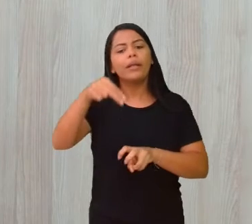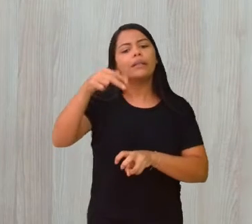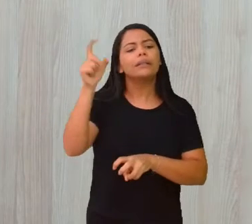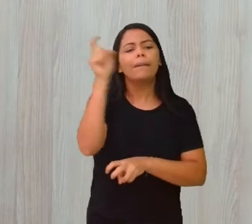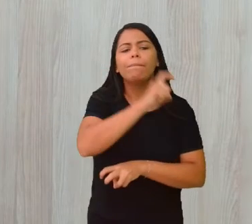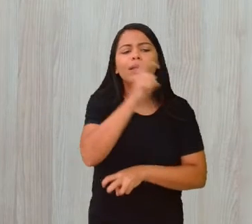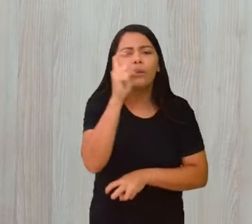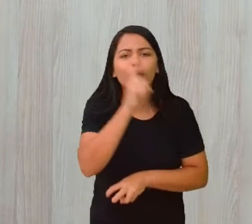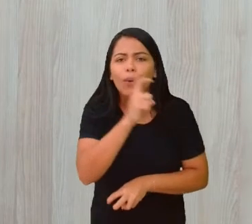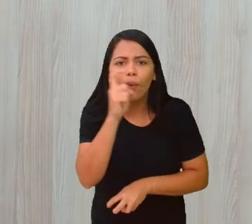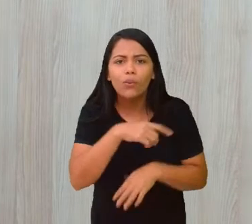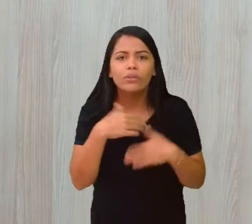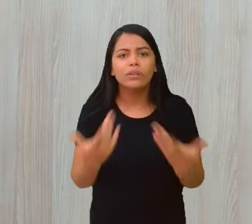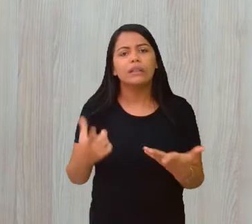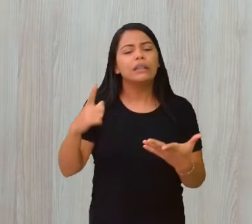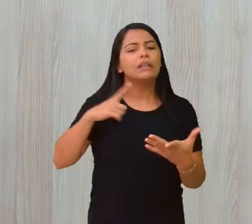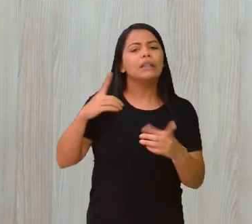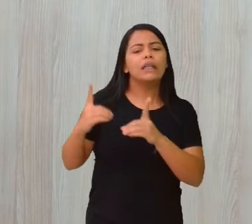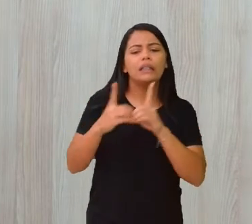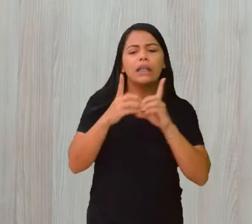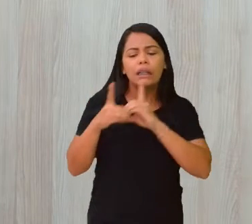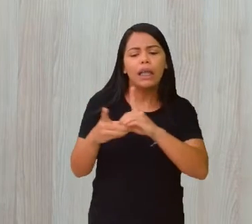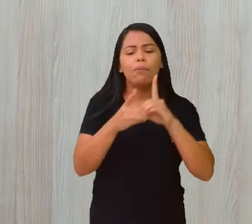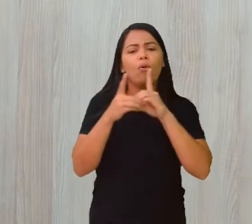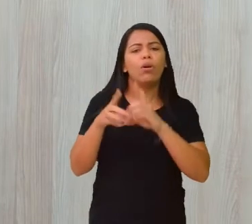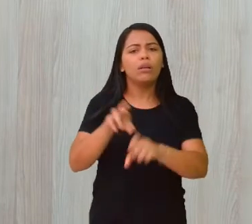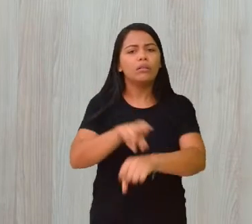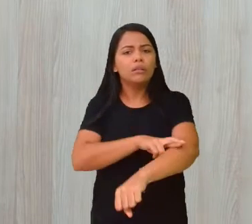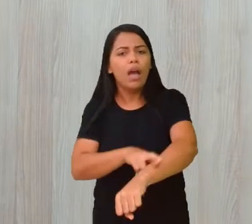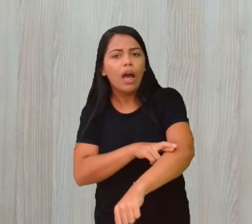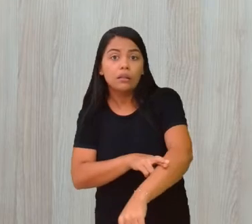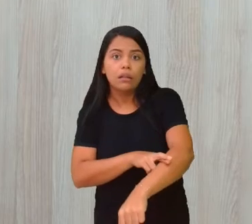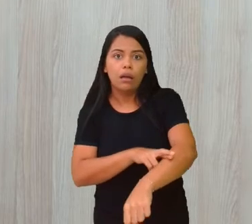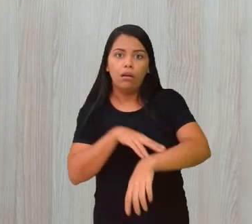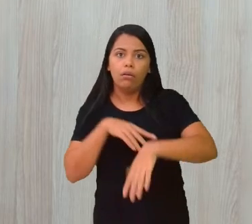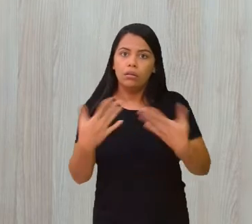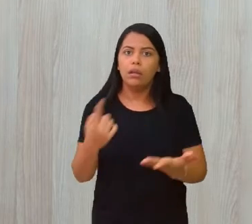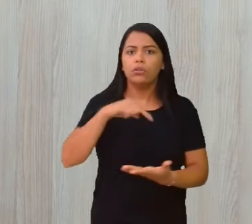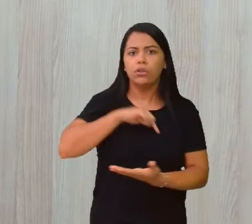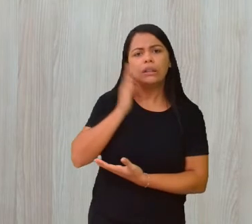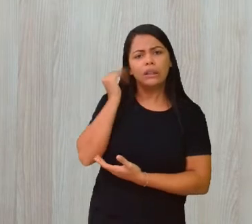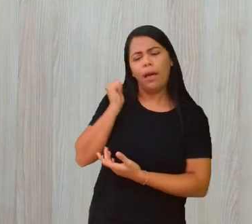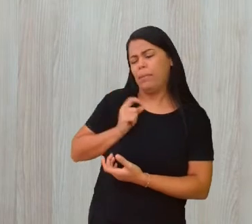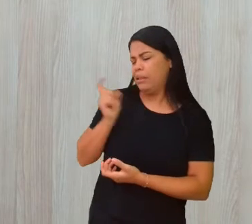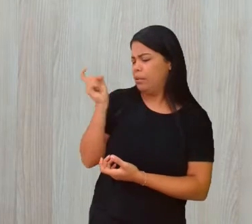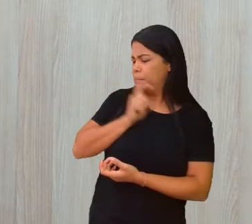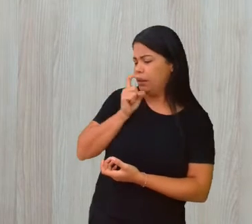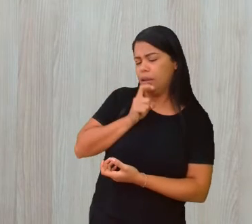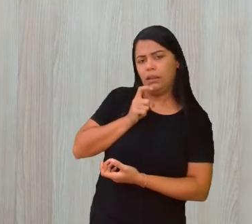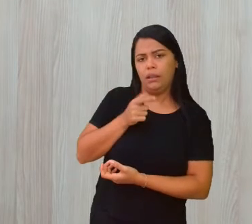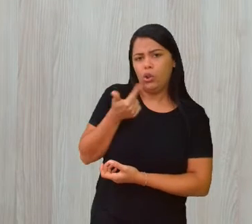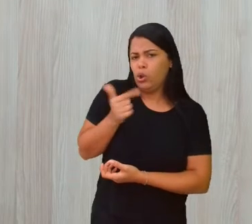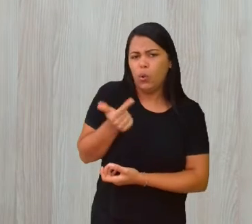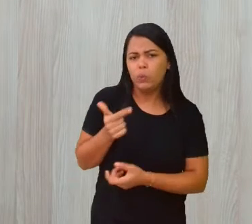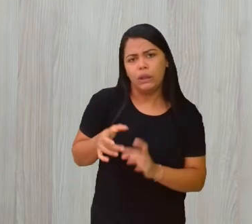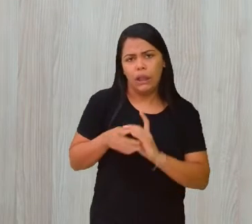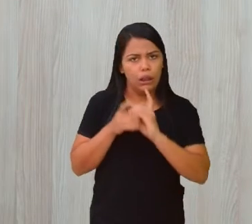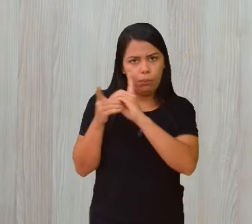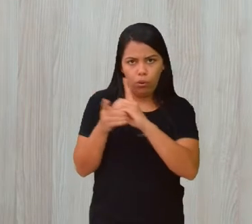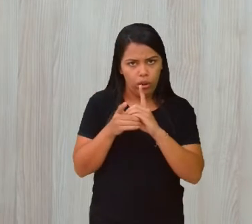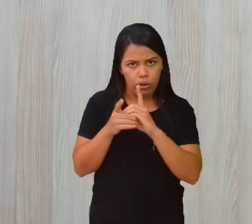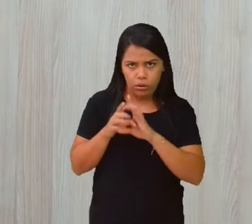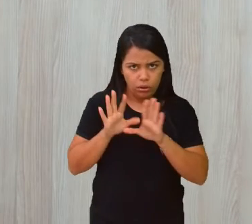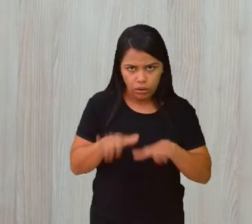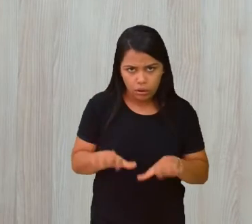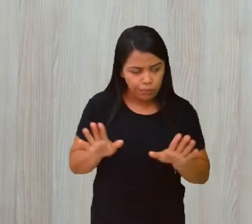mitologia da democracia racial. E a gente sabe que é um mito, que não existe uma democracia racial, a